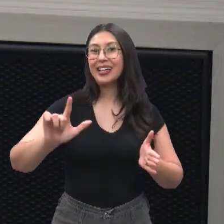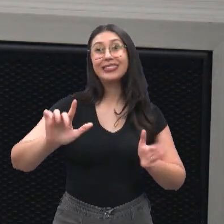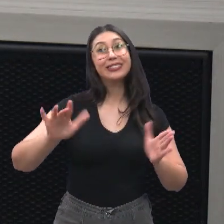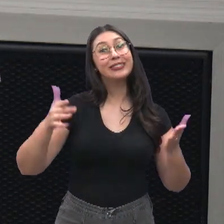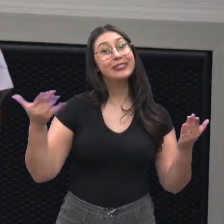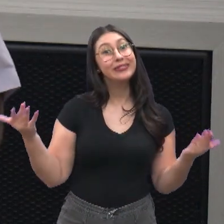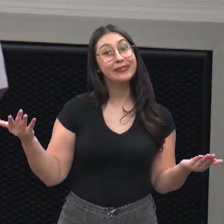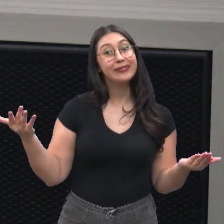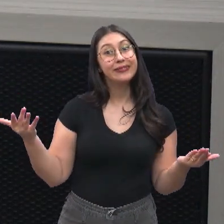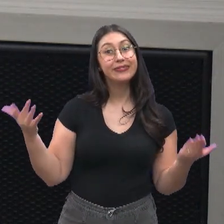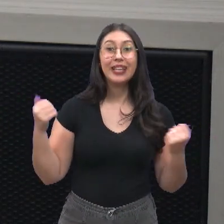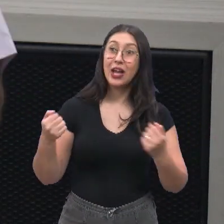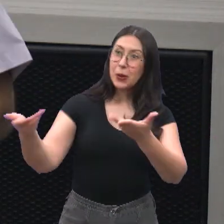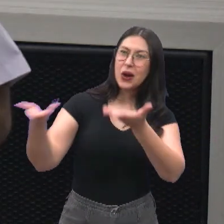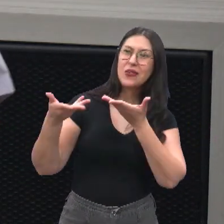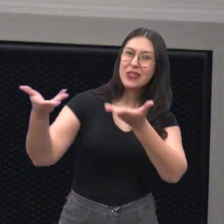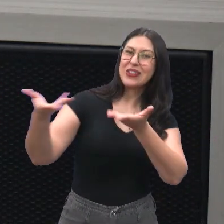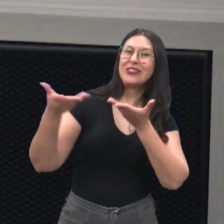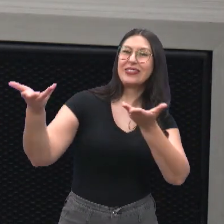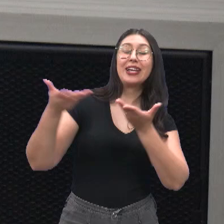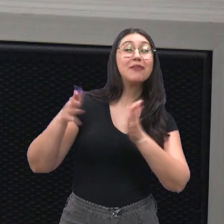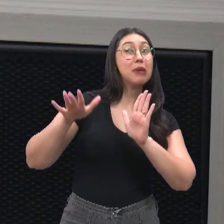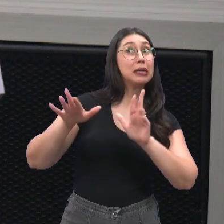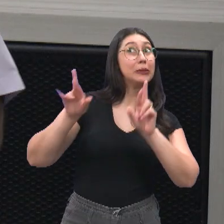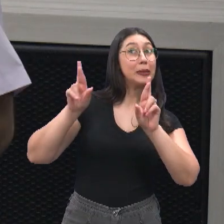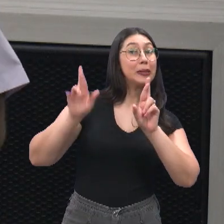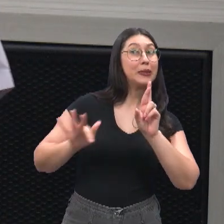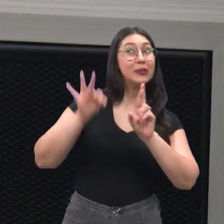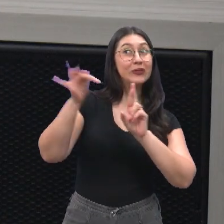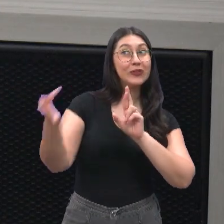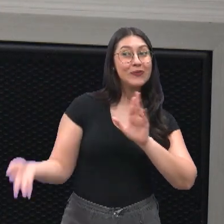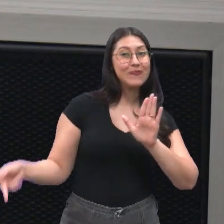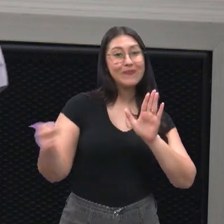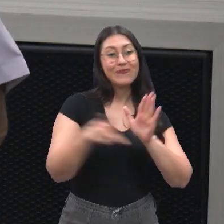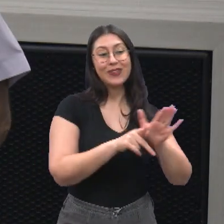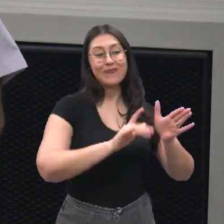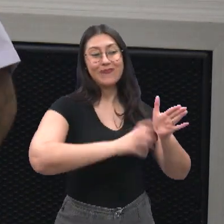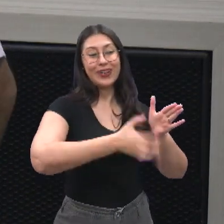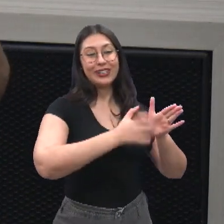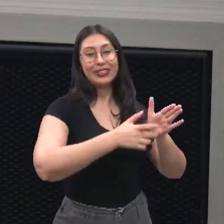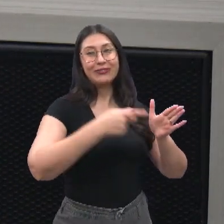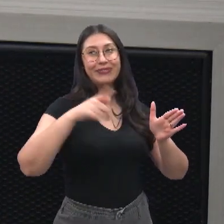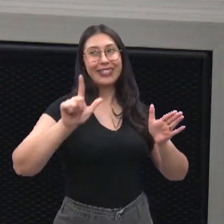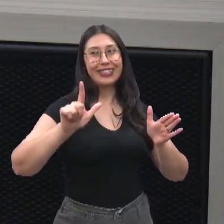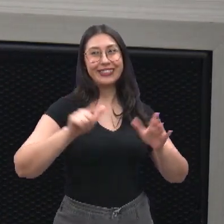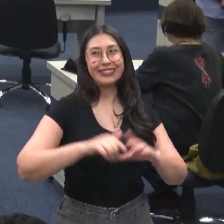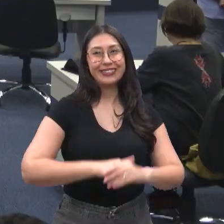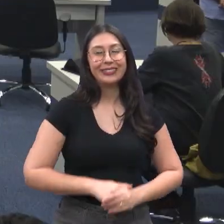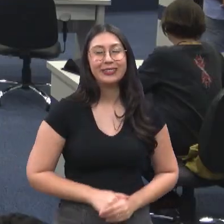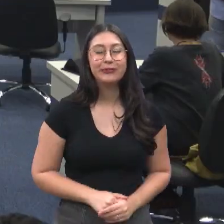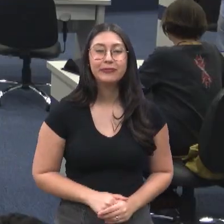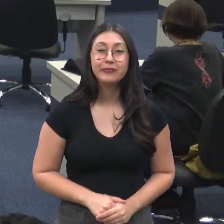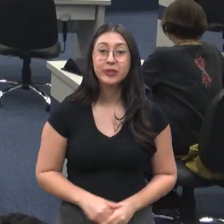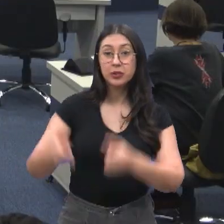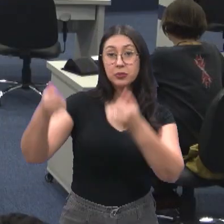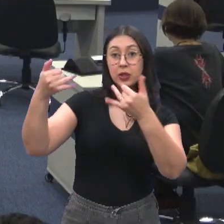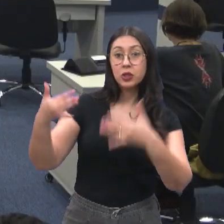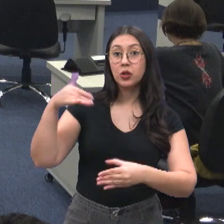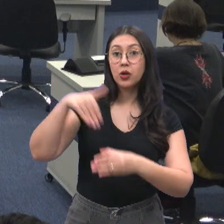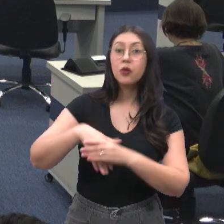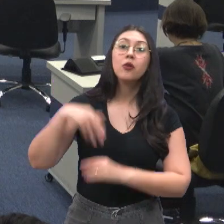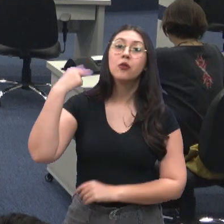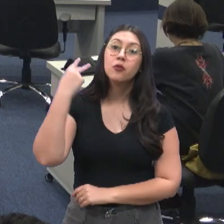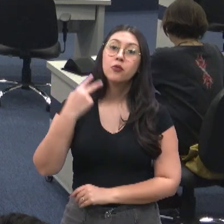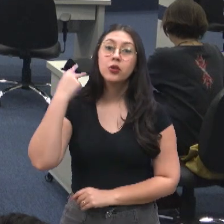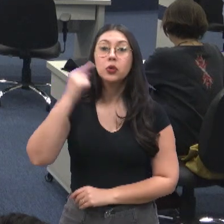Convidei várias vezes, mas quem sabe na próxima estará conosco aqui pelo Partido Liberal. Justificativa de votação, vereador